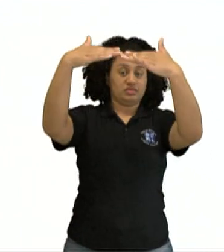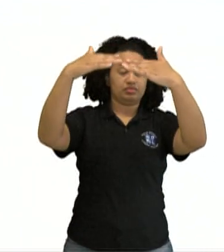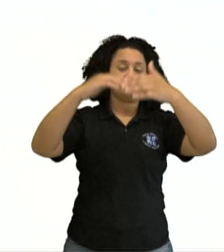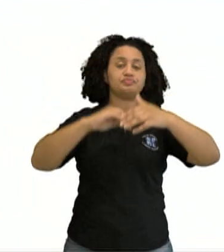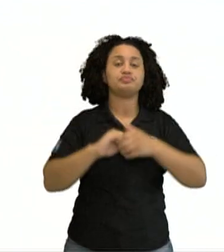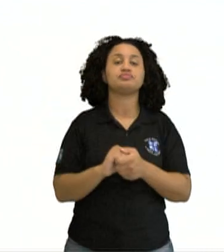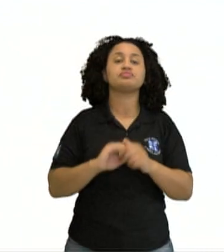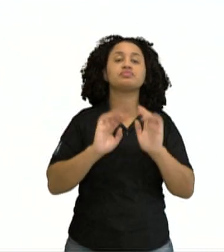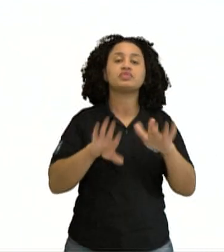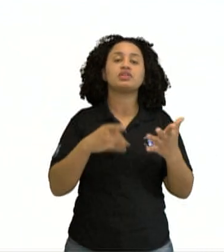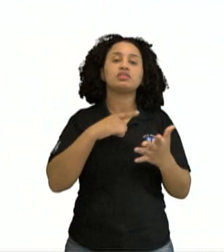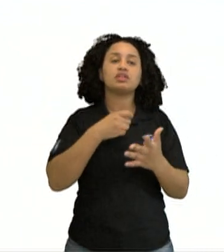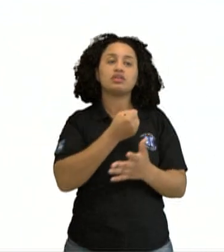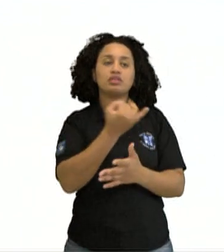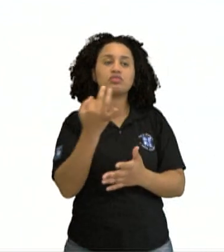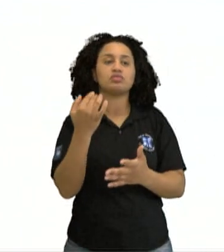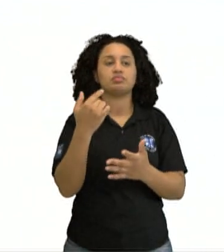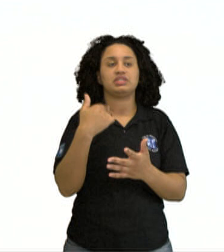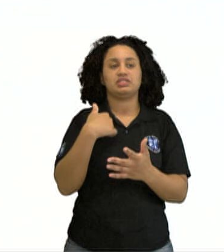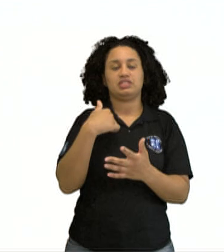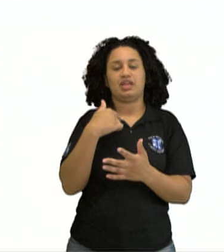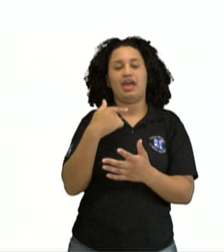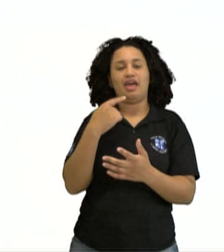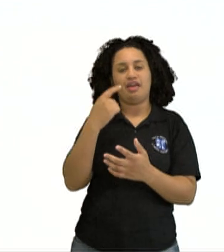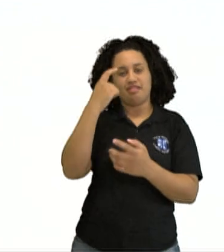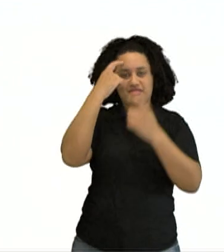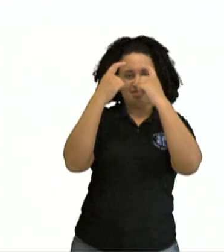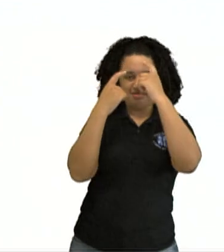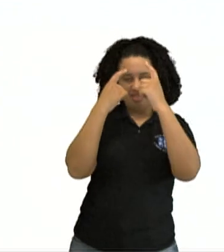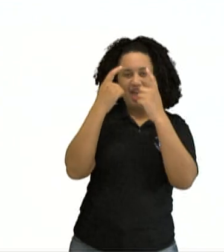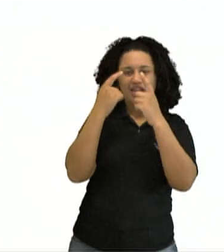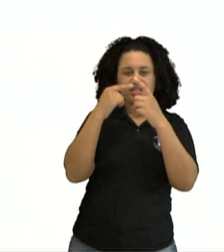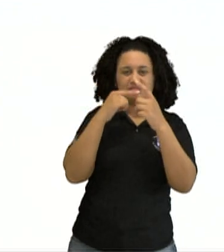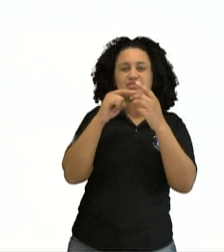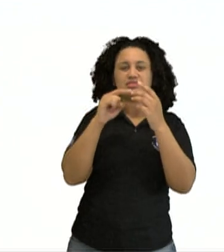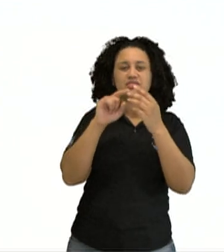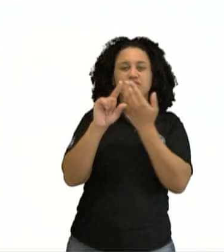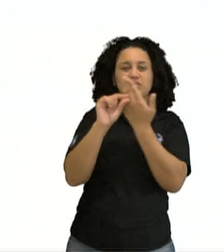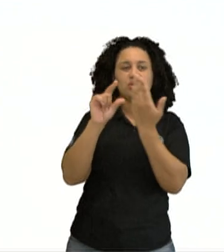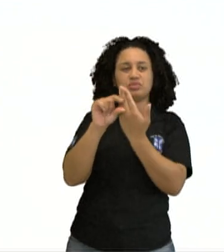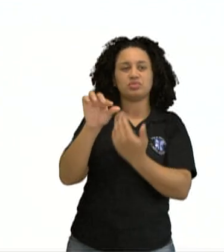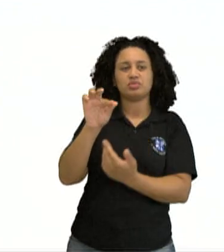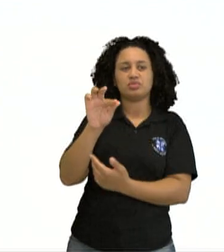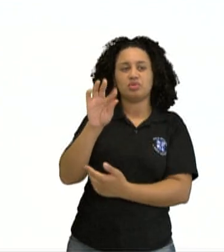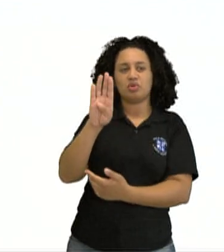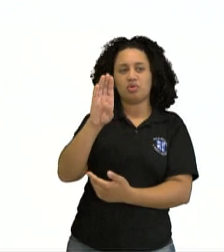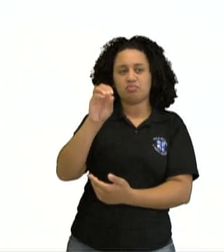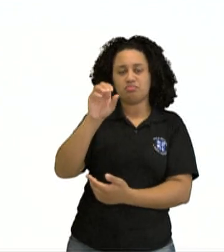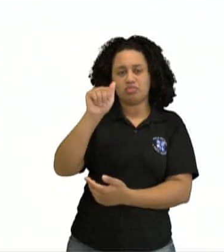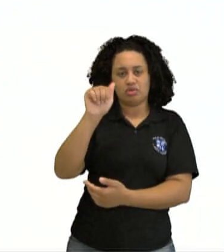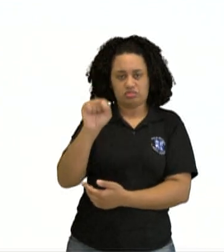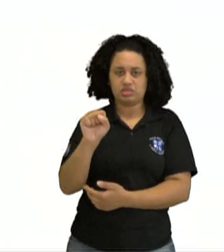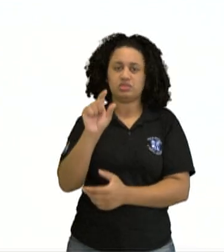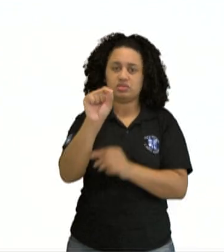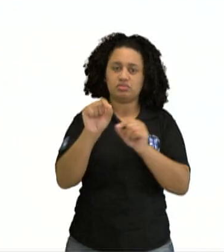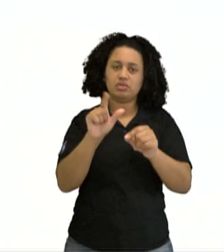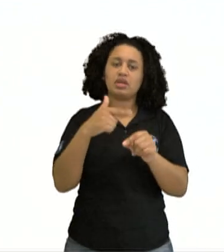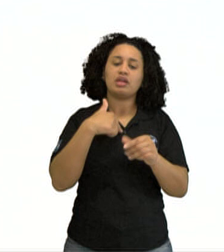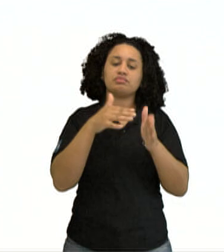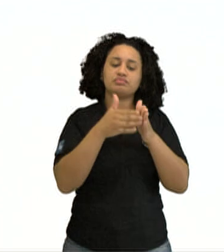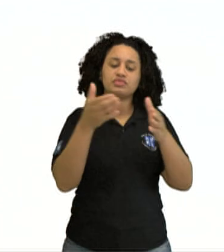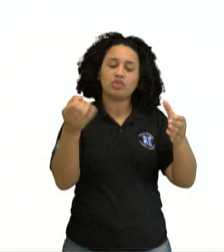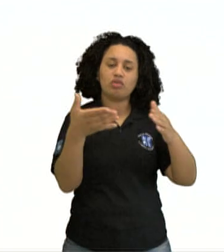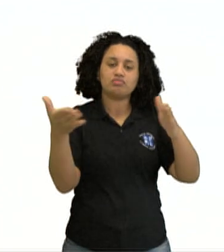algumas ideias de Franz Boas, né? Um dos seus expoentes. Essa nova fase é marcada pela